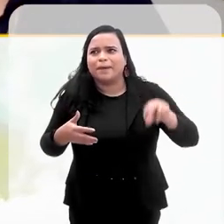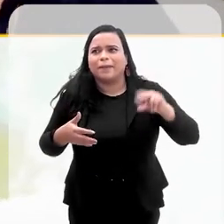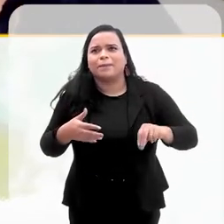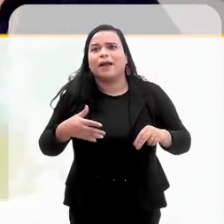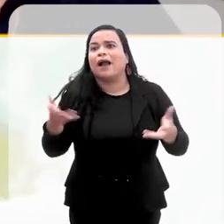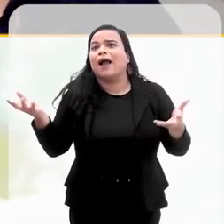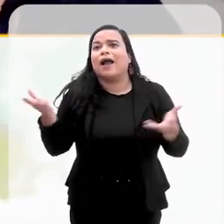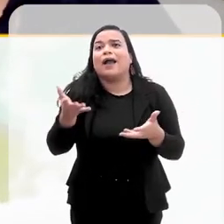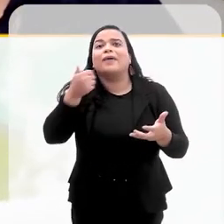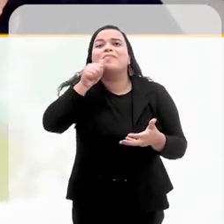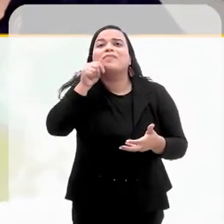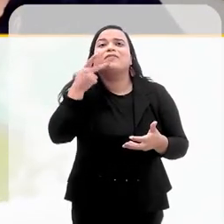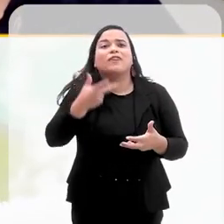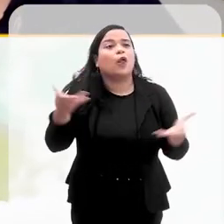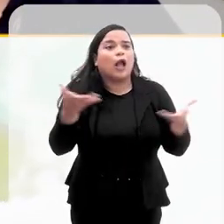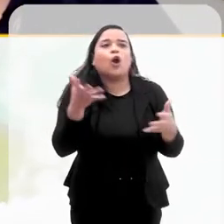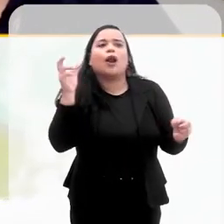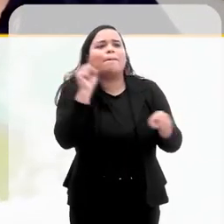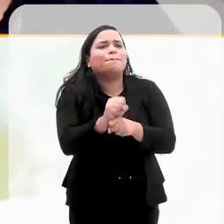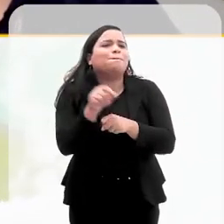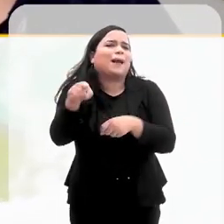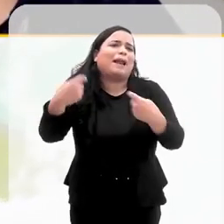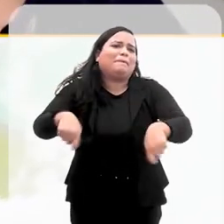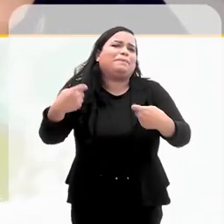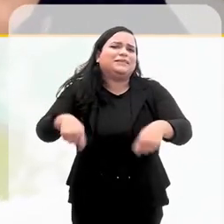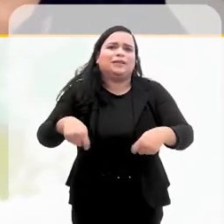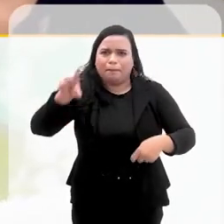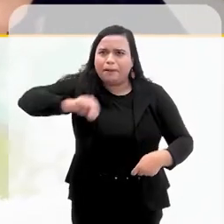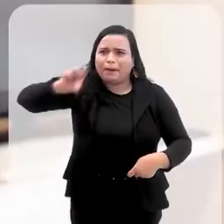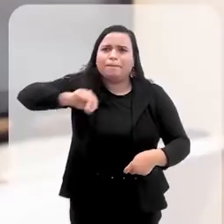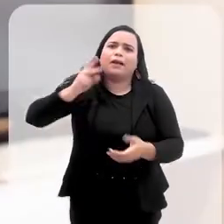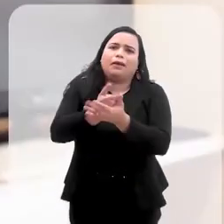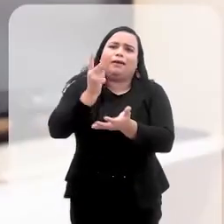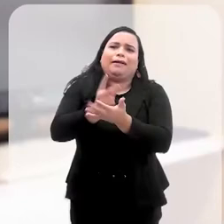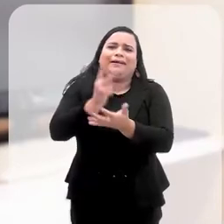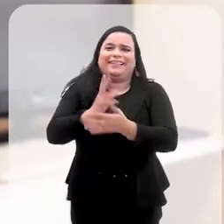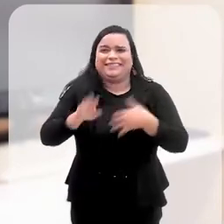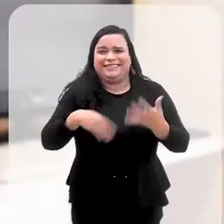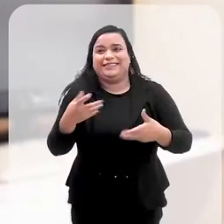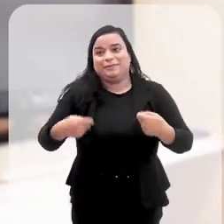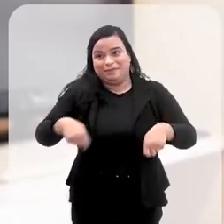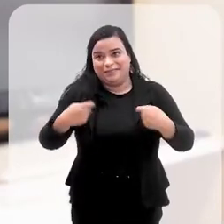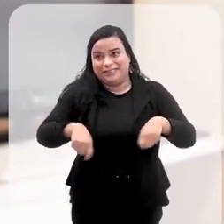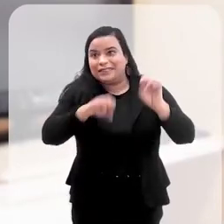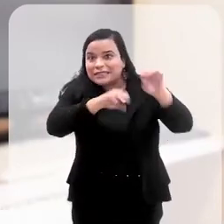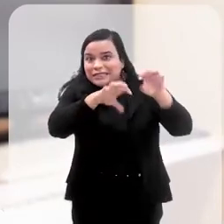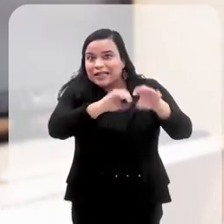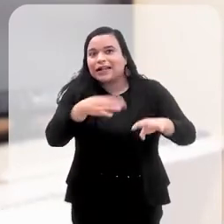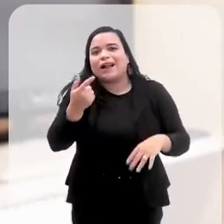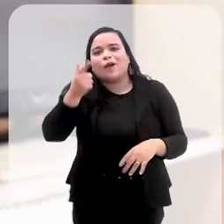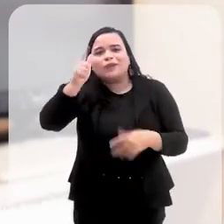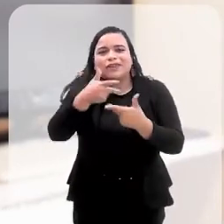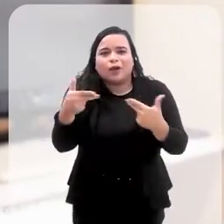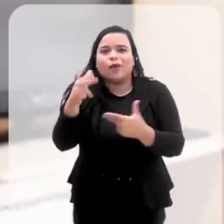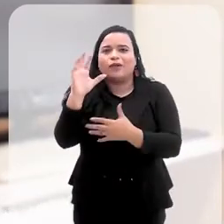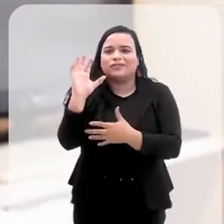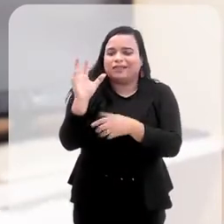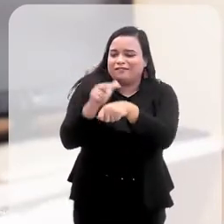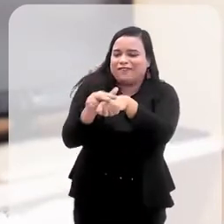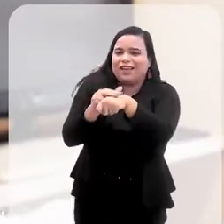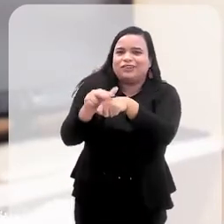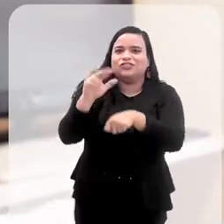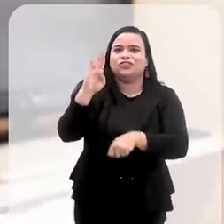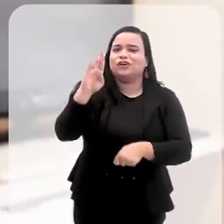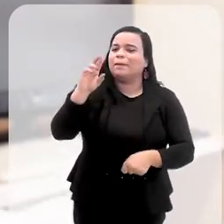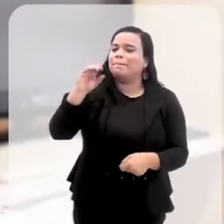agora você quer que ele Não, você pare de tinha que falar? ensinar um brócolis, mostrar um brócolis para ele. Mas é interessante que Né? ela queria.